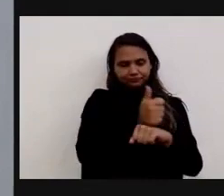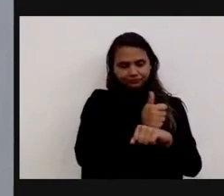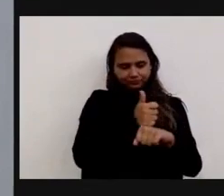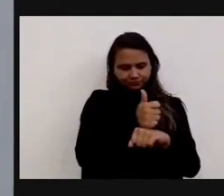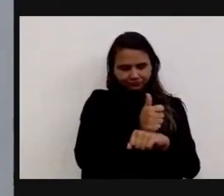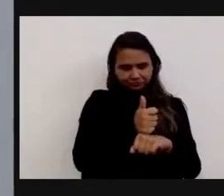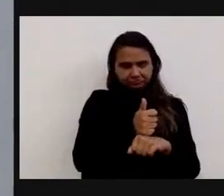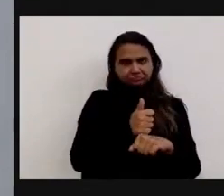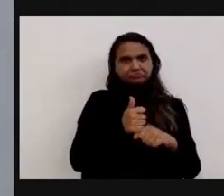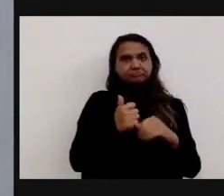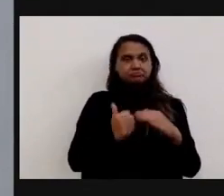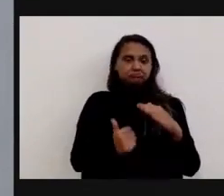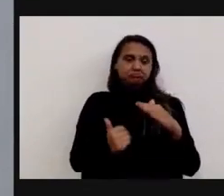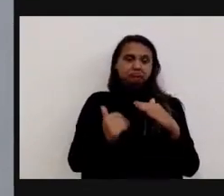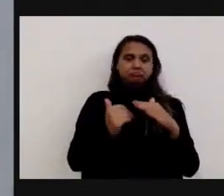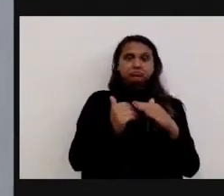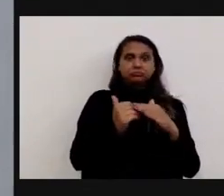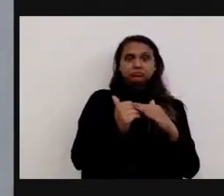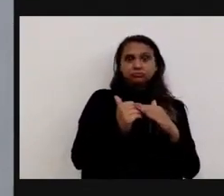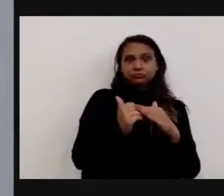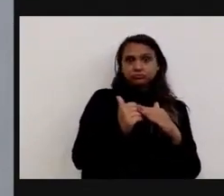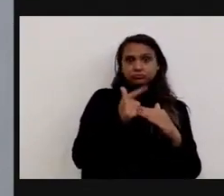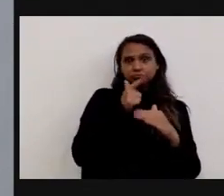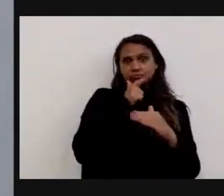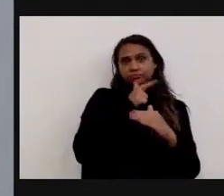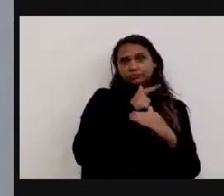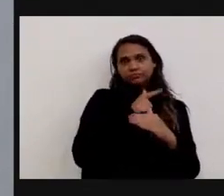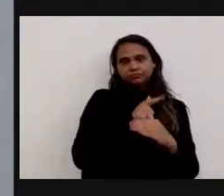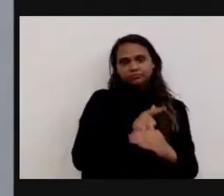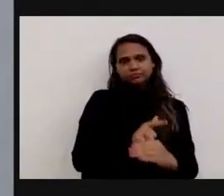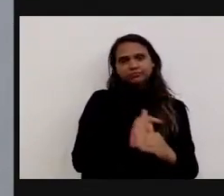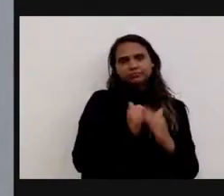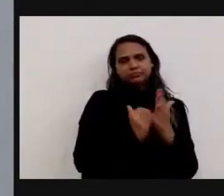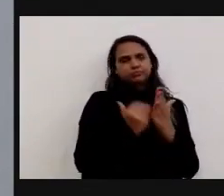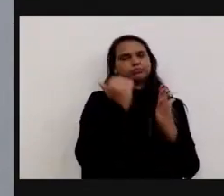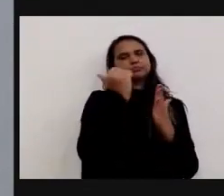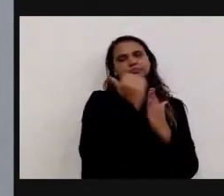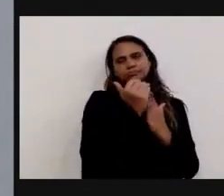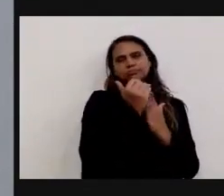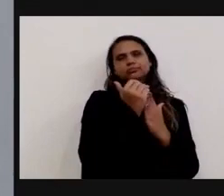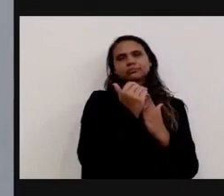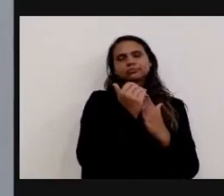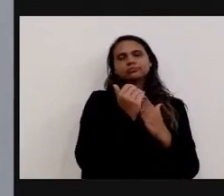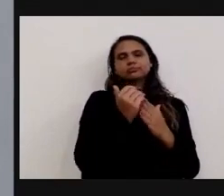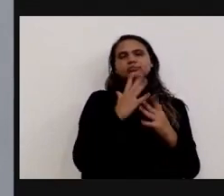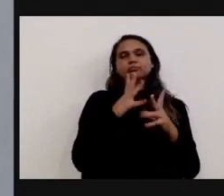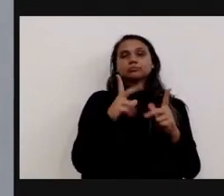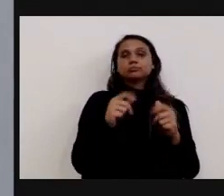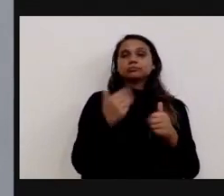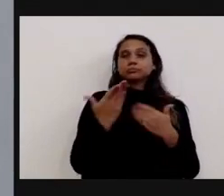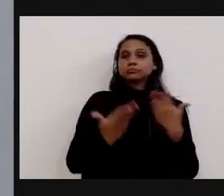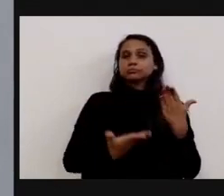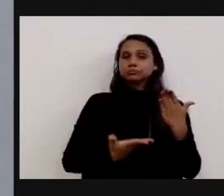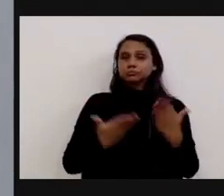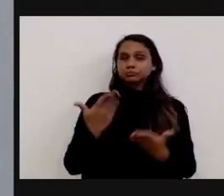até que elas estejam no ponto de serem escaladas então todos os serviços que a gente executa a gente avalia